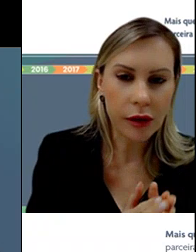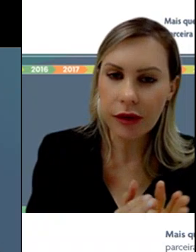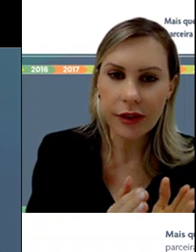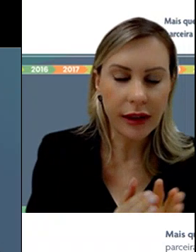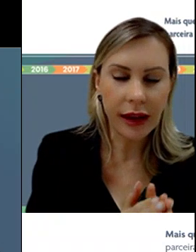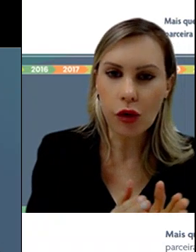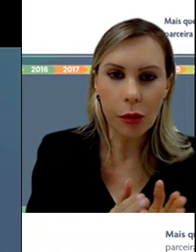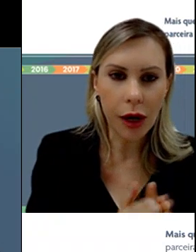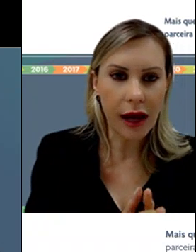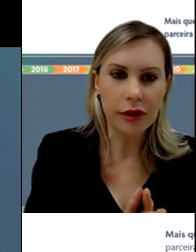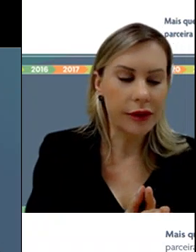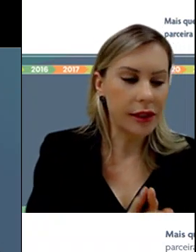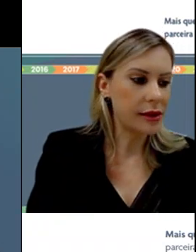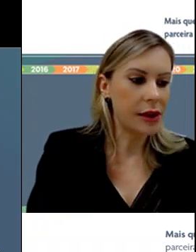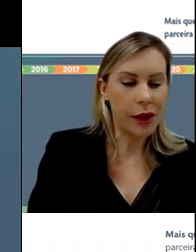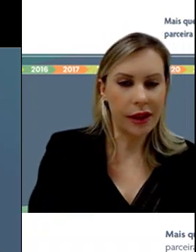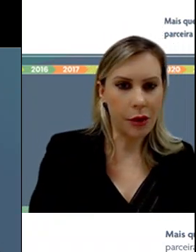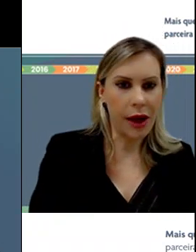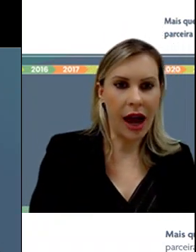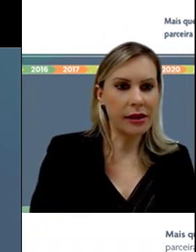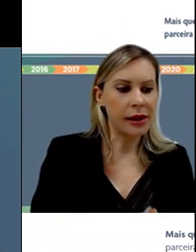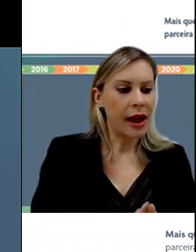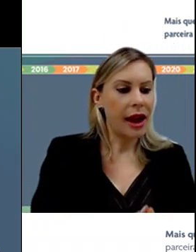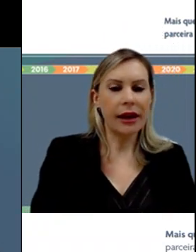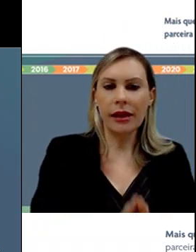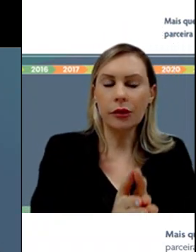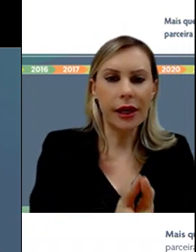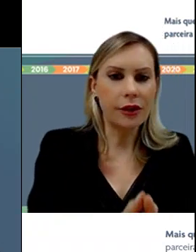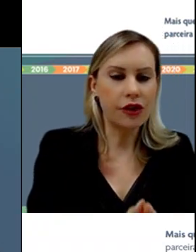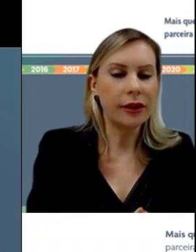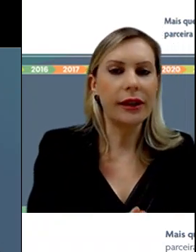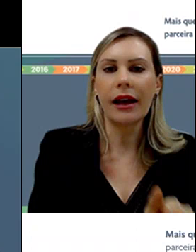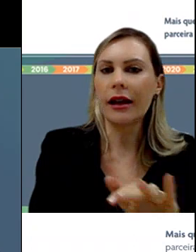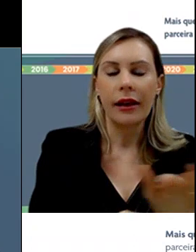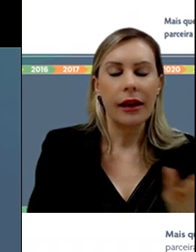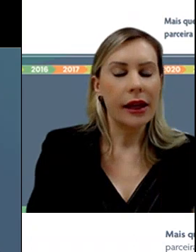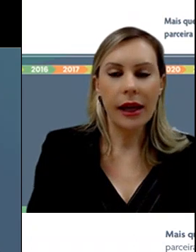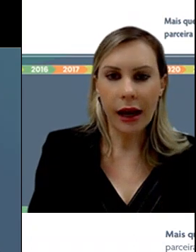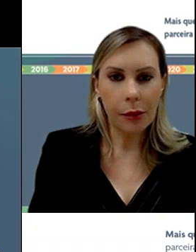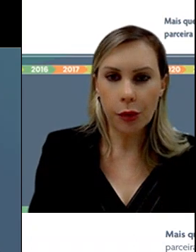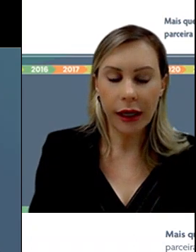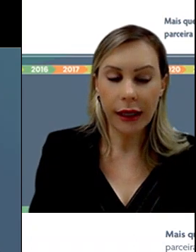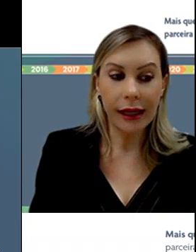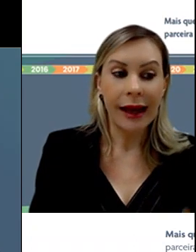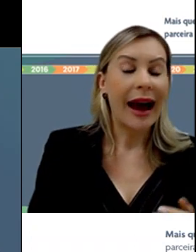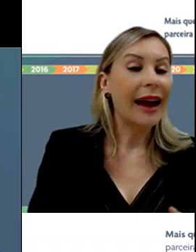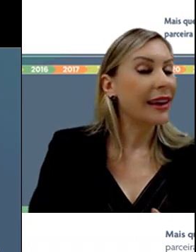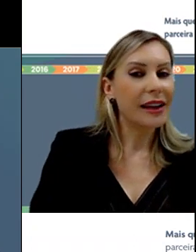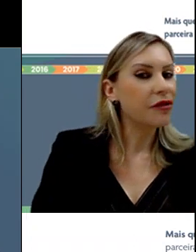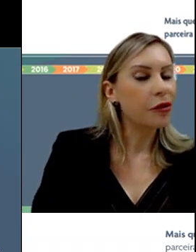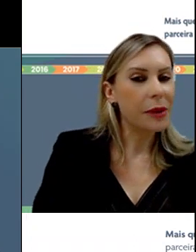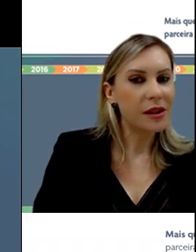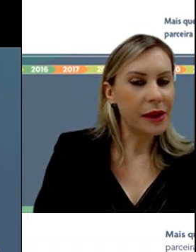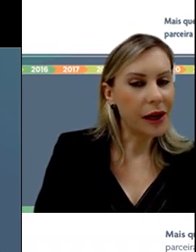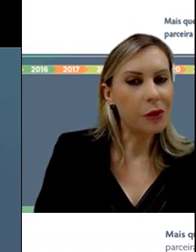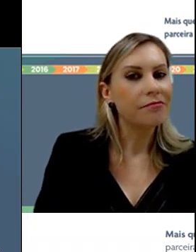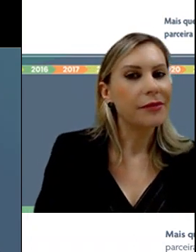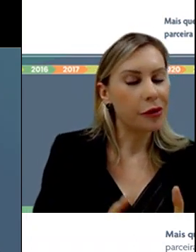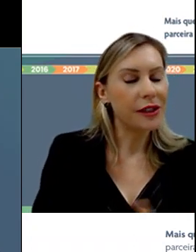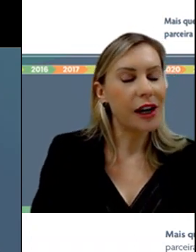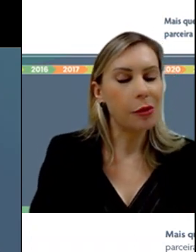exatamente aquilo que você tem acumulado. Se você tem R$50.000, é aquilo que ele te entrega e acabou por ali. Aqui na